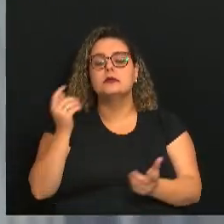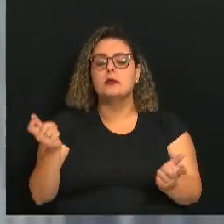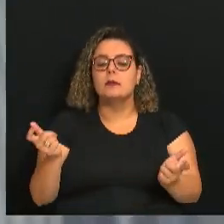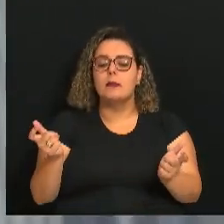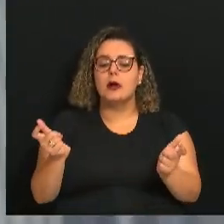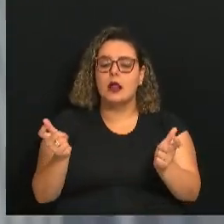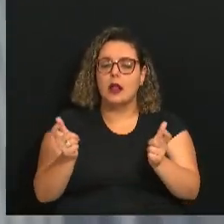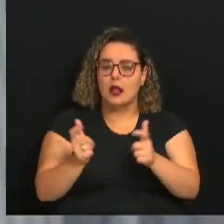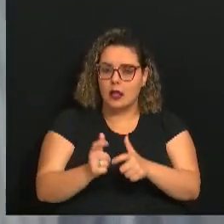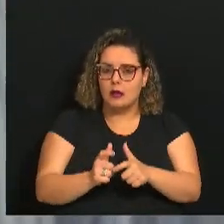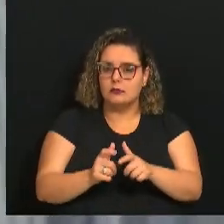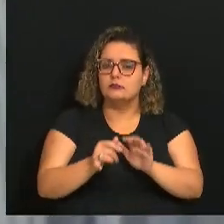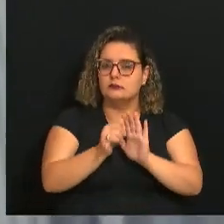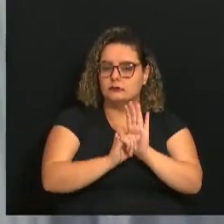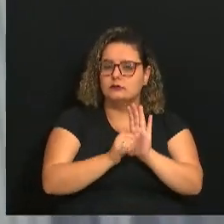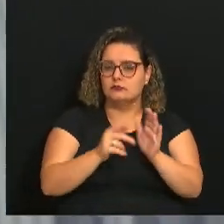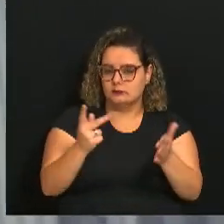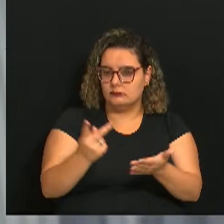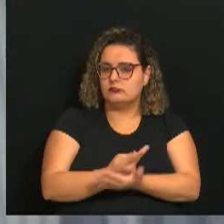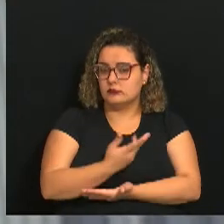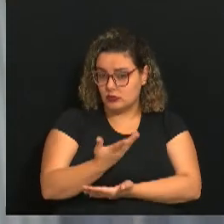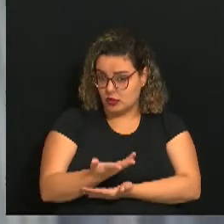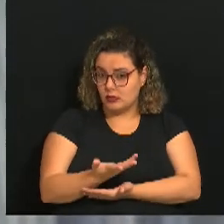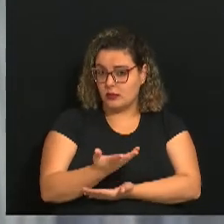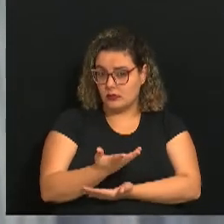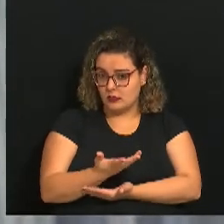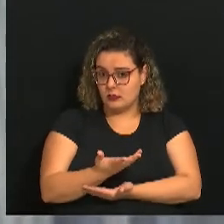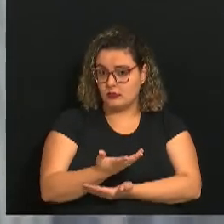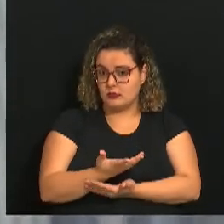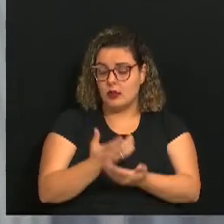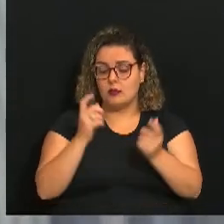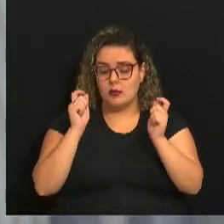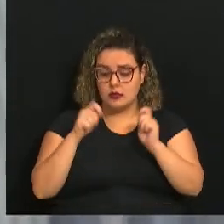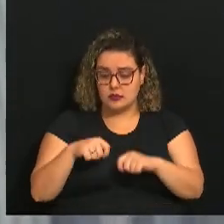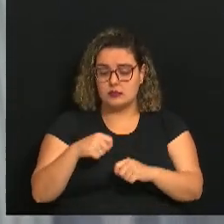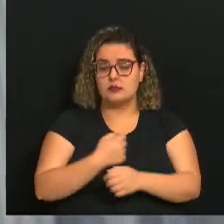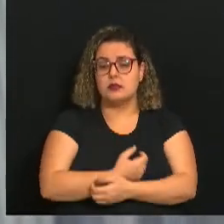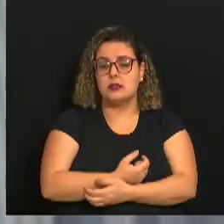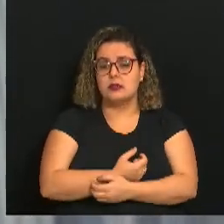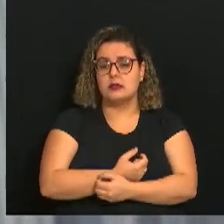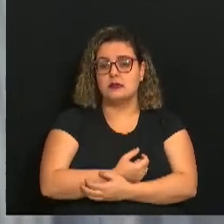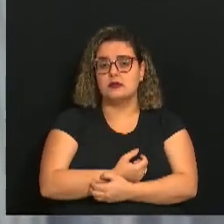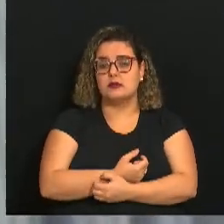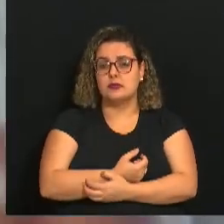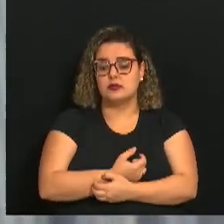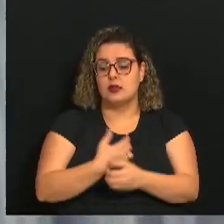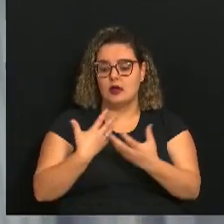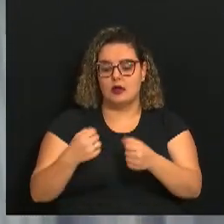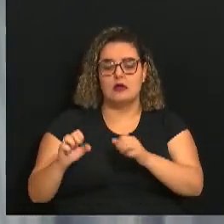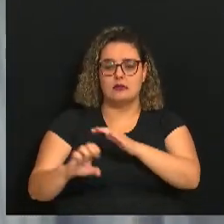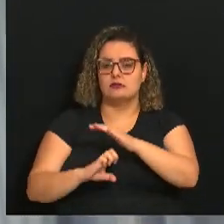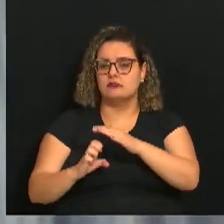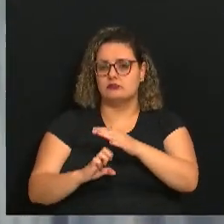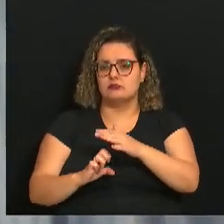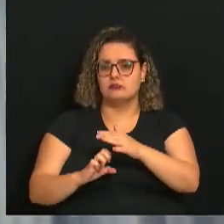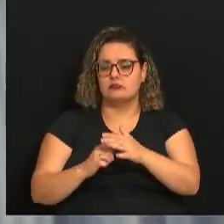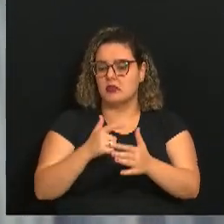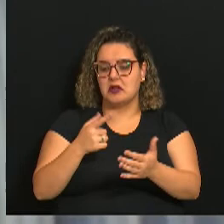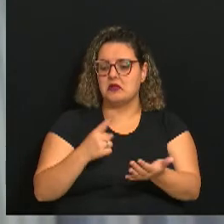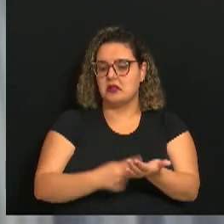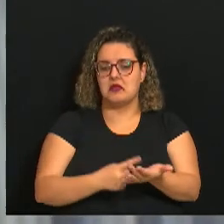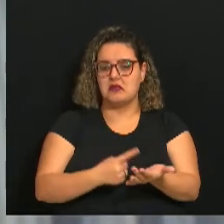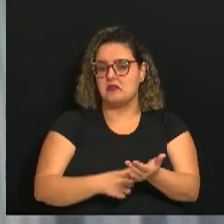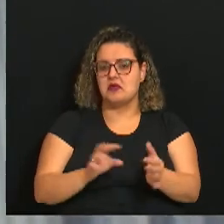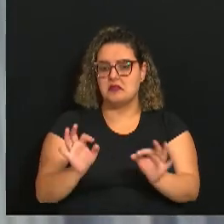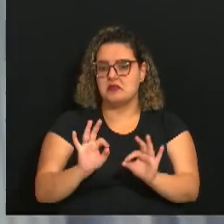margem, né, da possibilidade de receber empresas totalmente descomprometidas